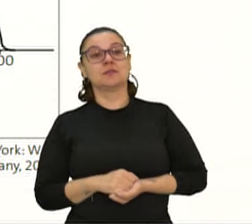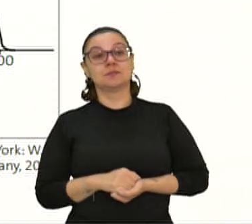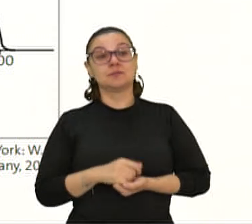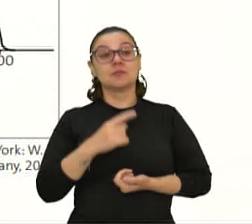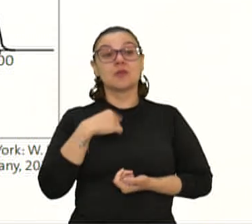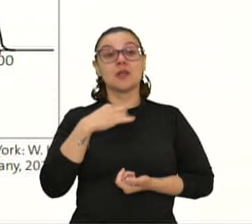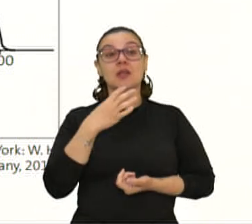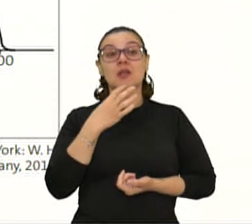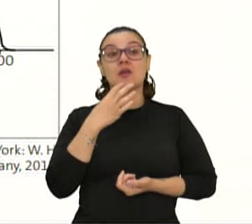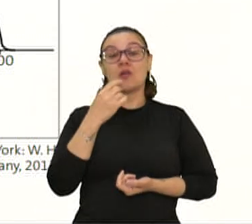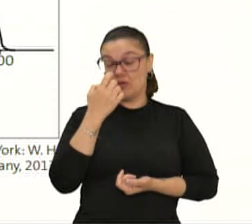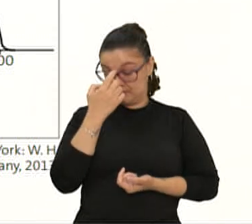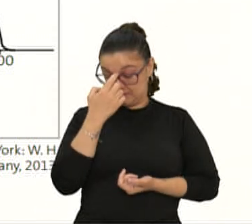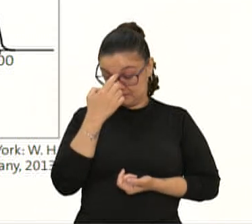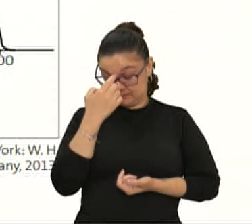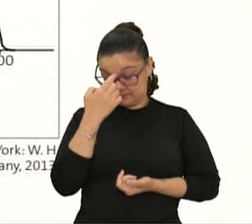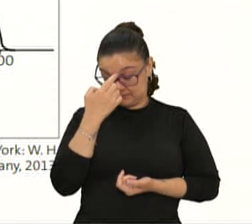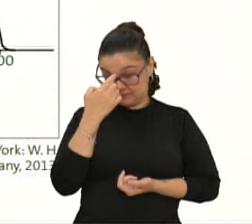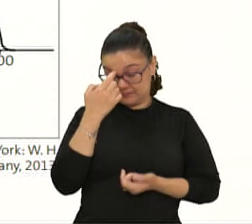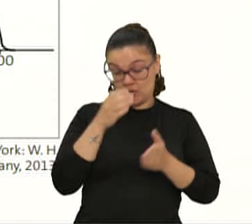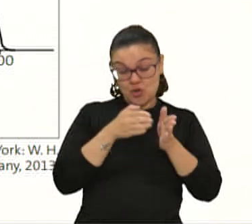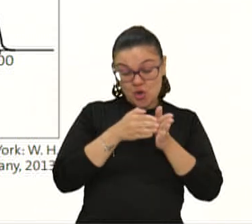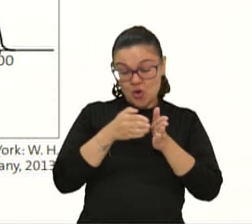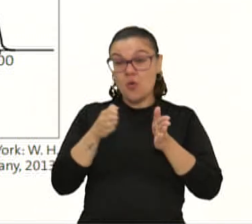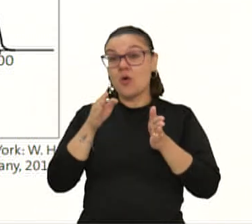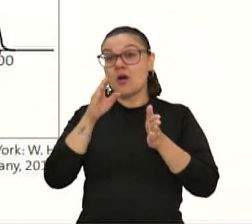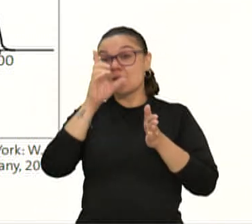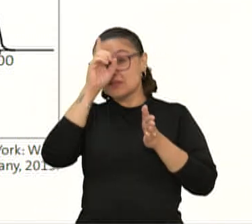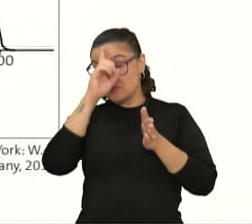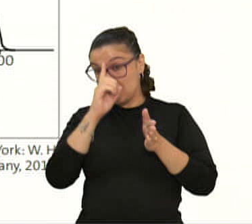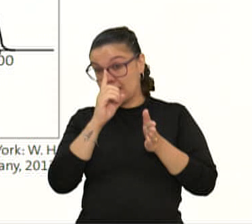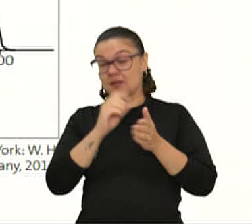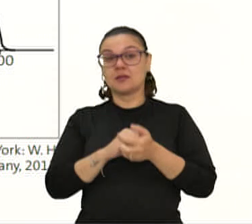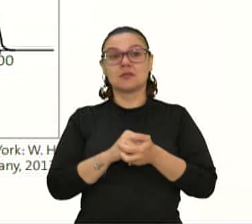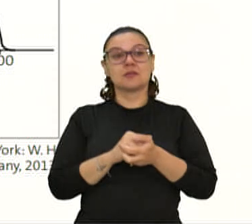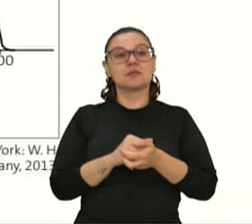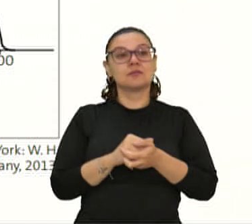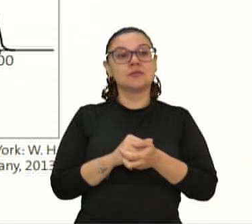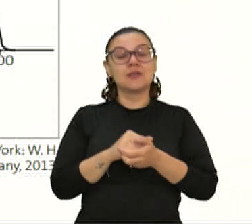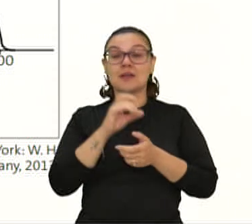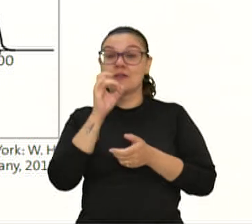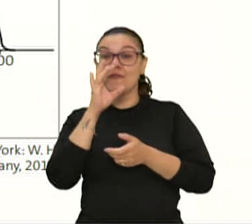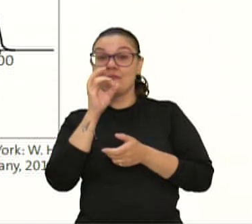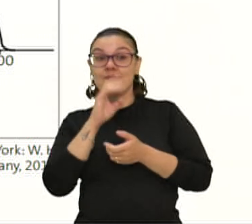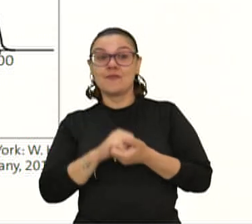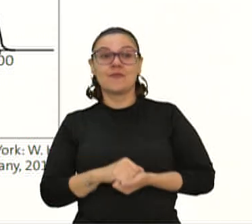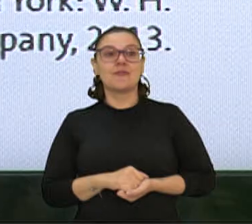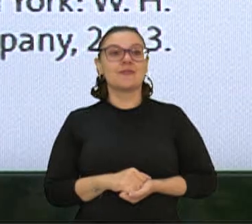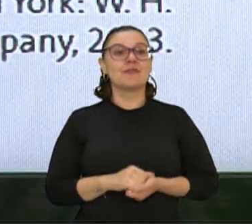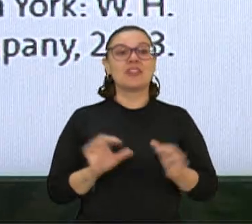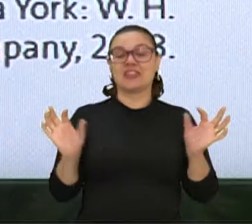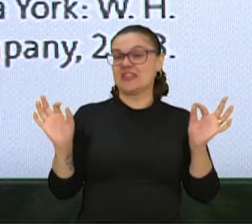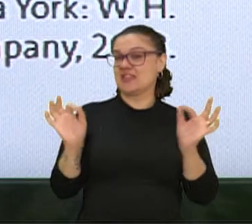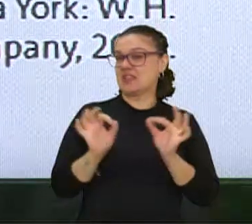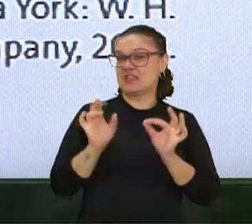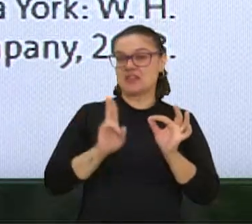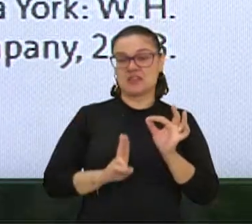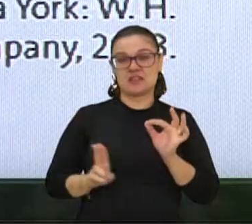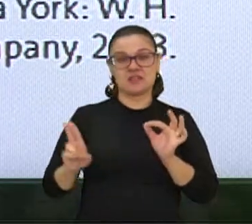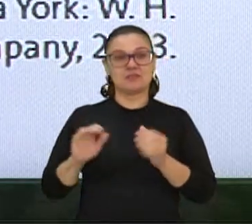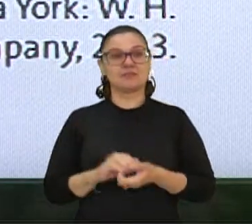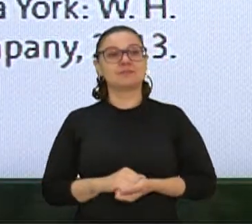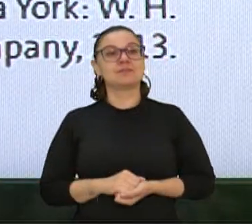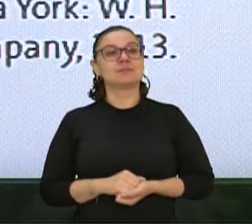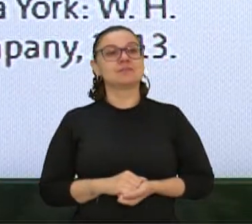pigmento aqui? Já quase chegando no amarelo que eles aproveitam. Na faixa do verde, quase nenhum